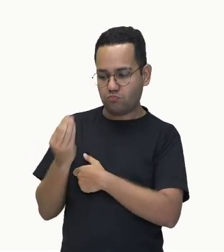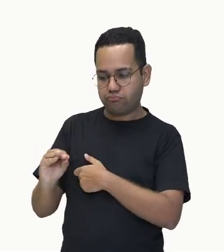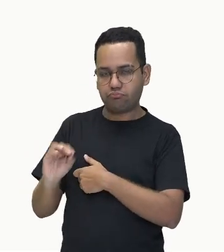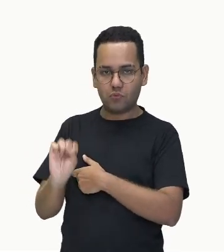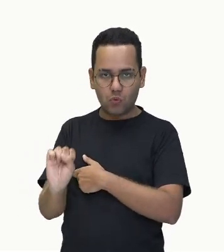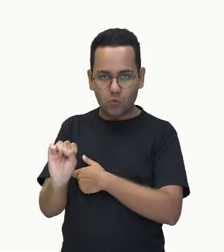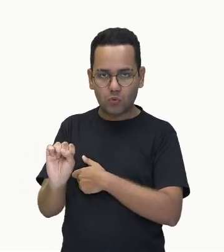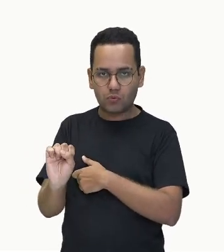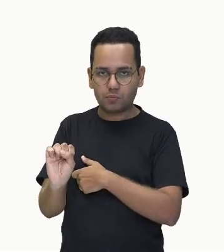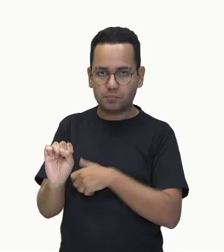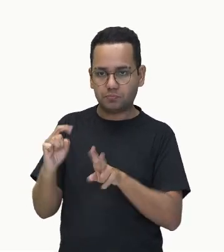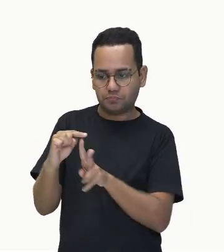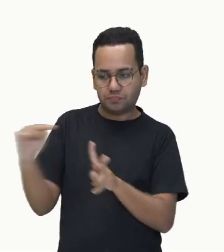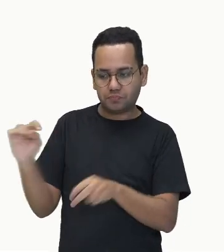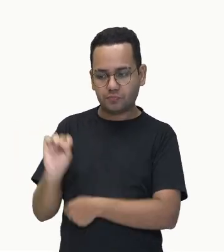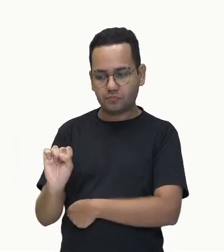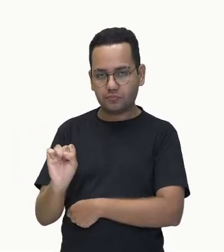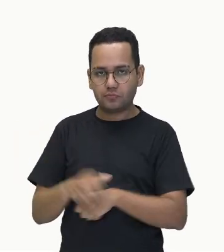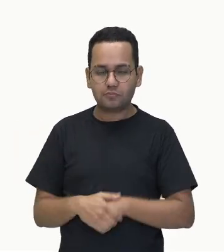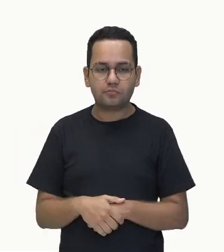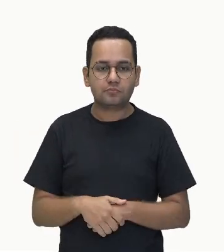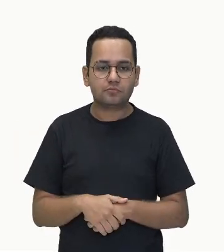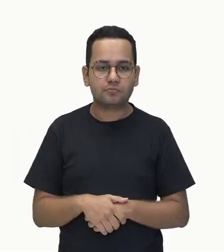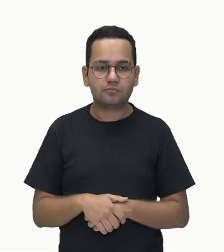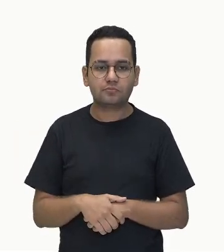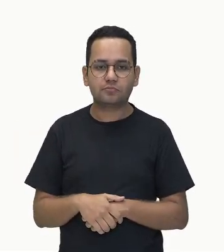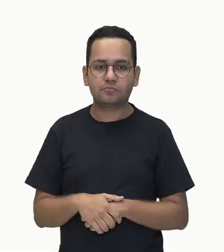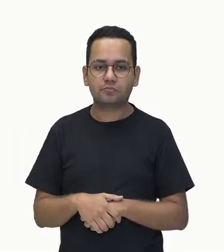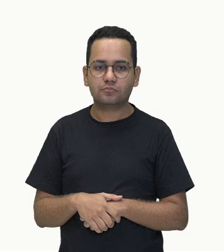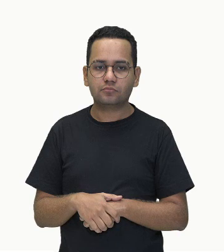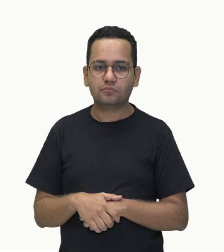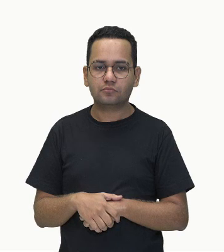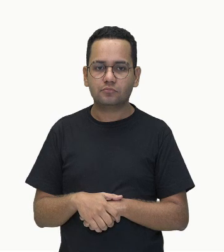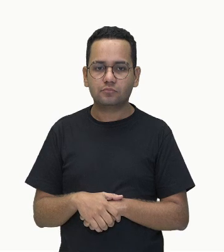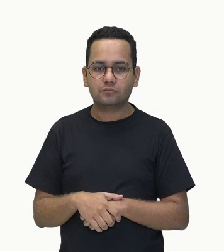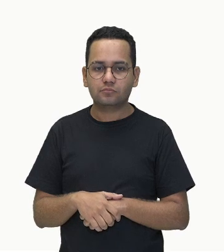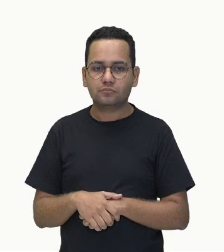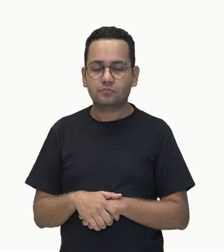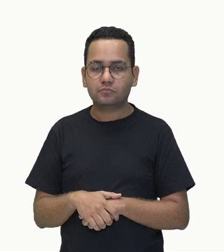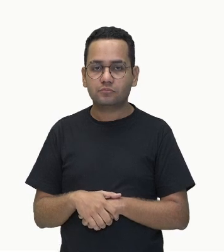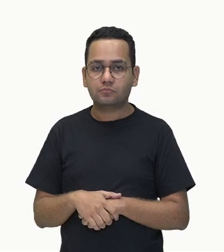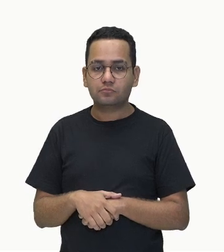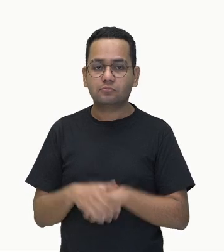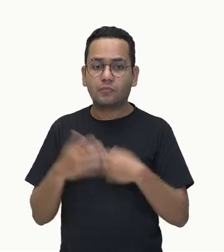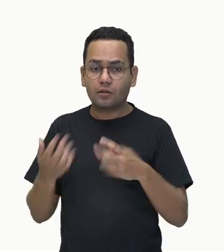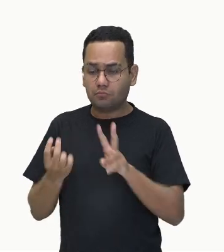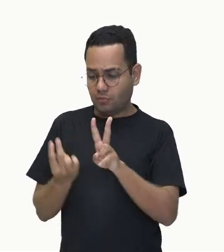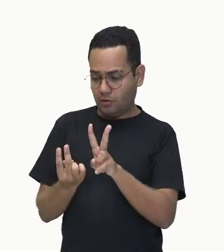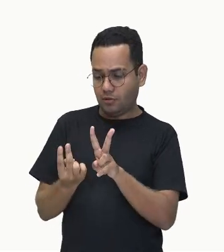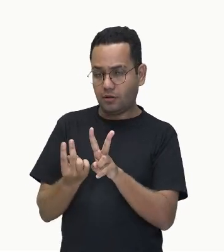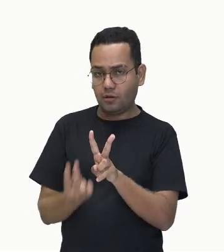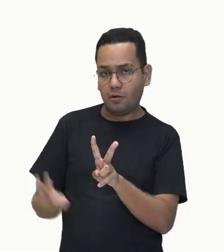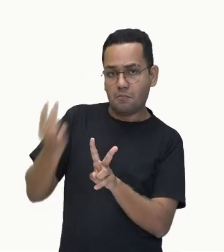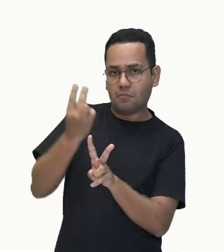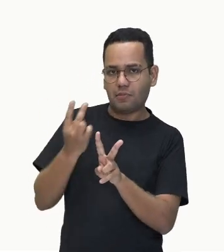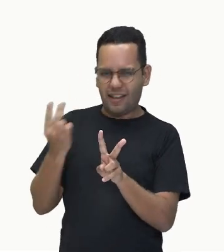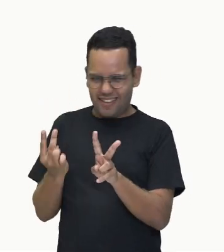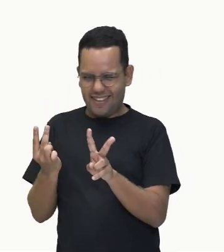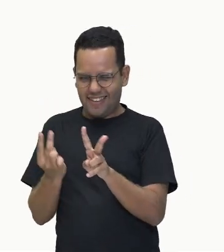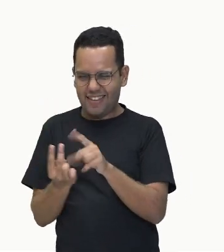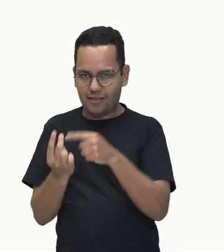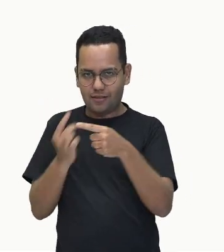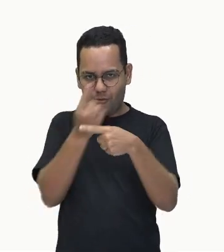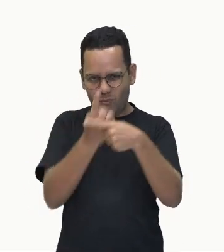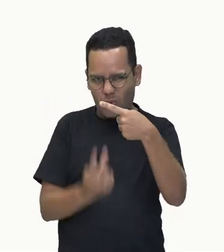potência vai passar a ser o radicando aqui tá E aí o do é o índice da raiz que a gente não escreve né